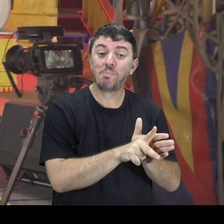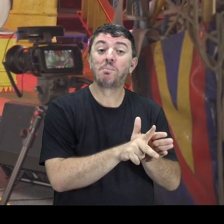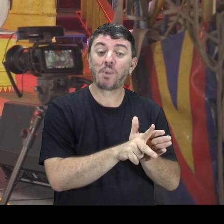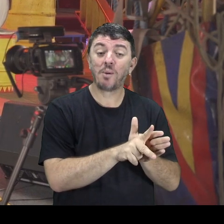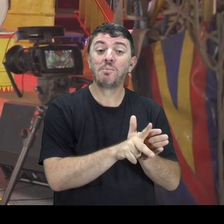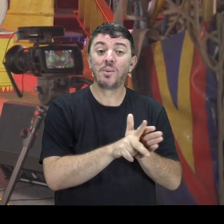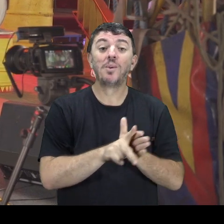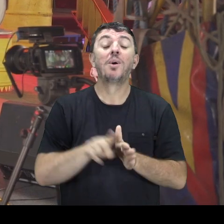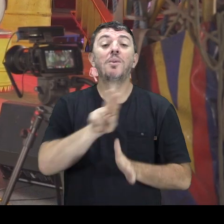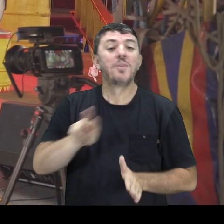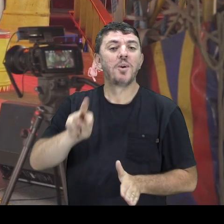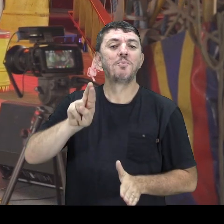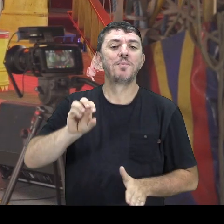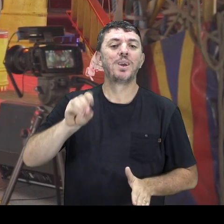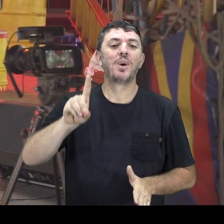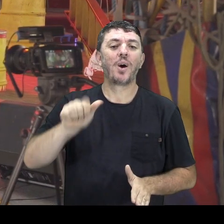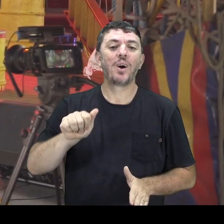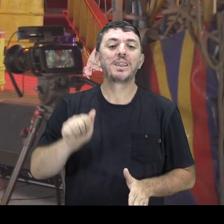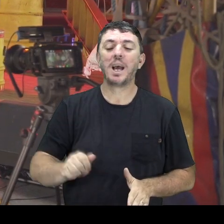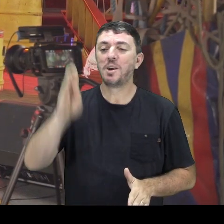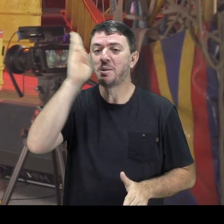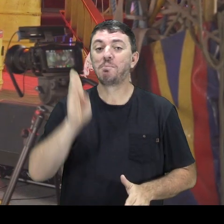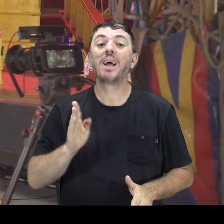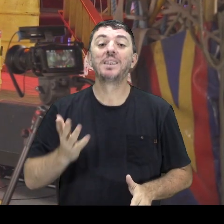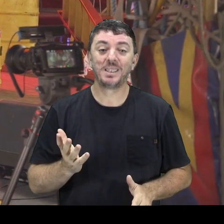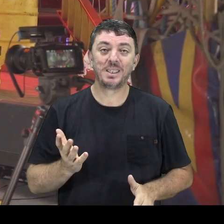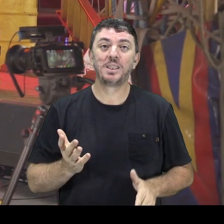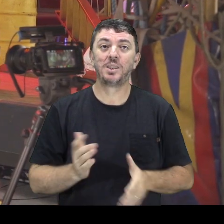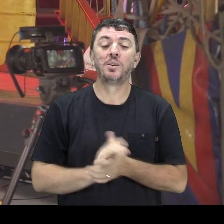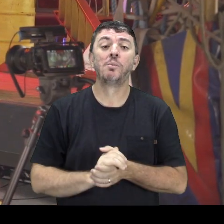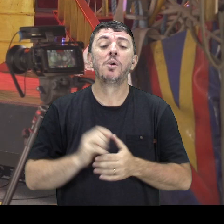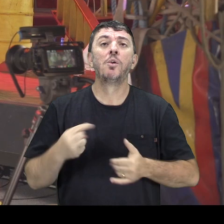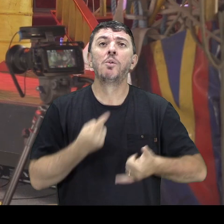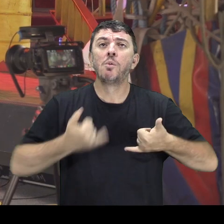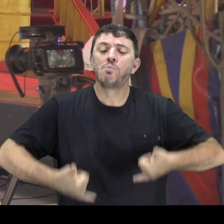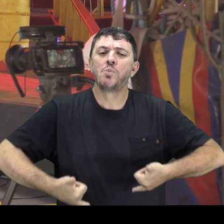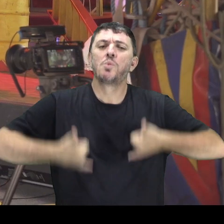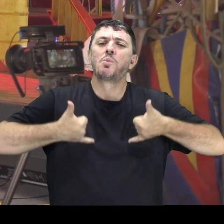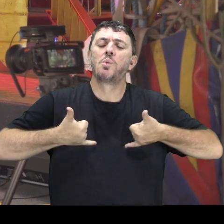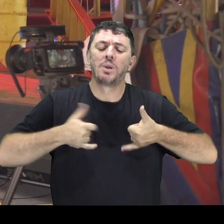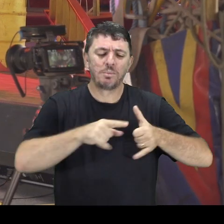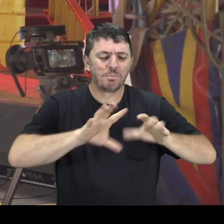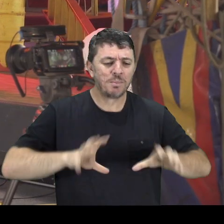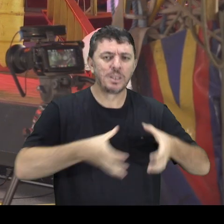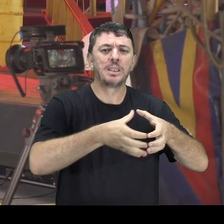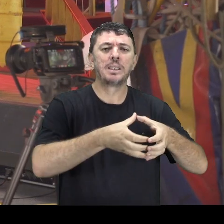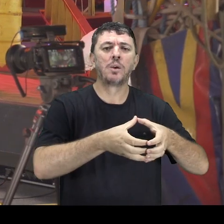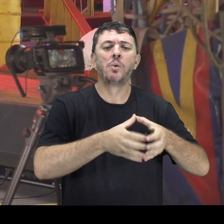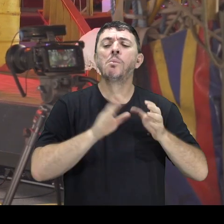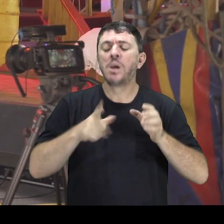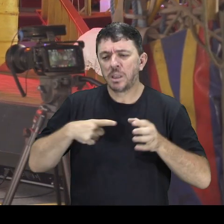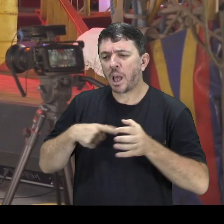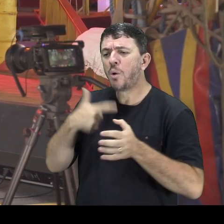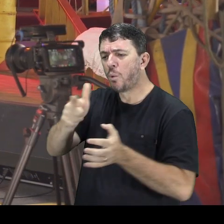a gente foi se orgulhando cada vez mais desse grupo. Não desmerecendo os outros,